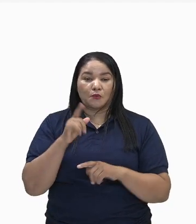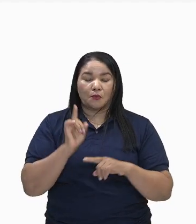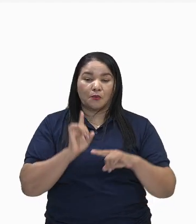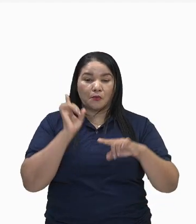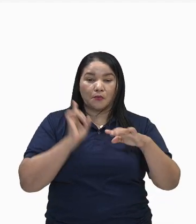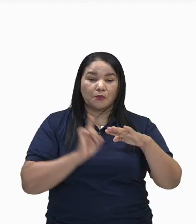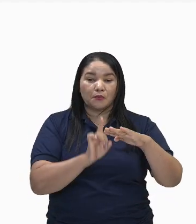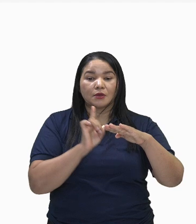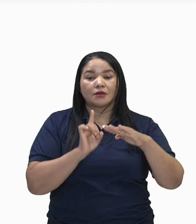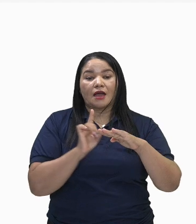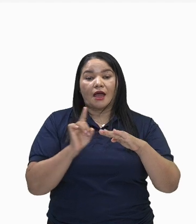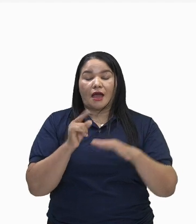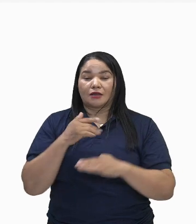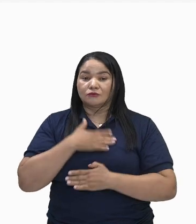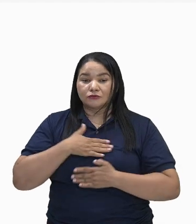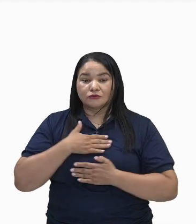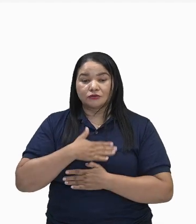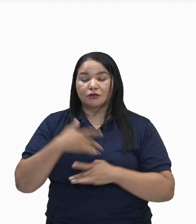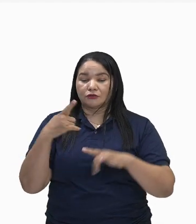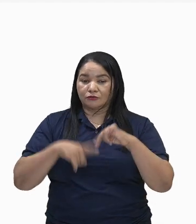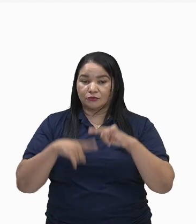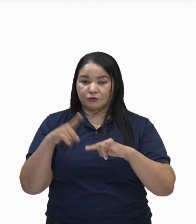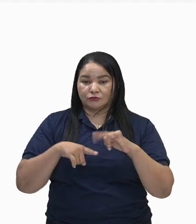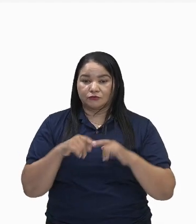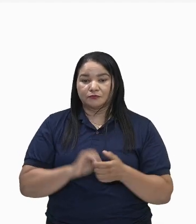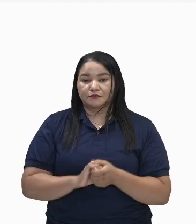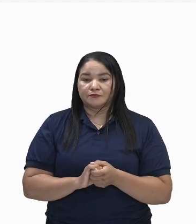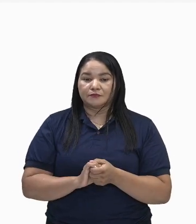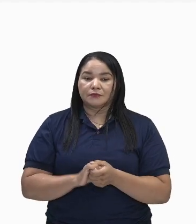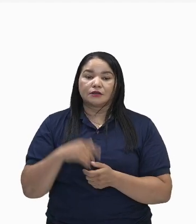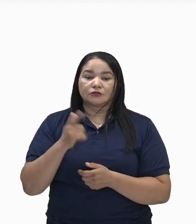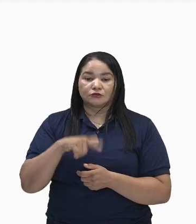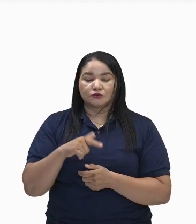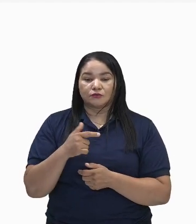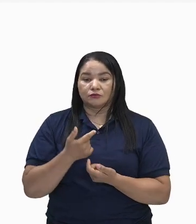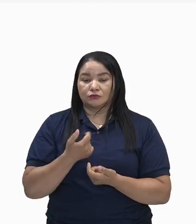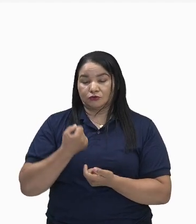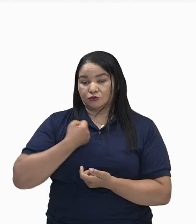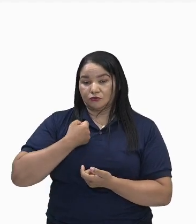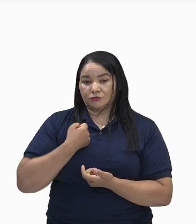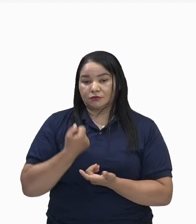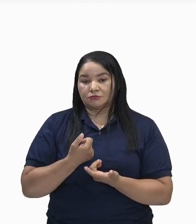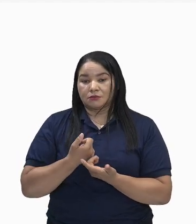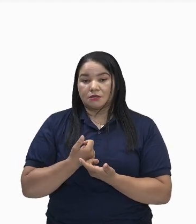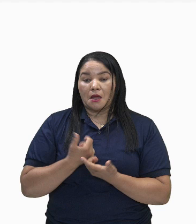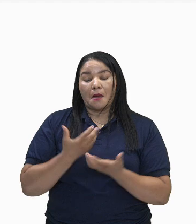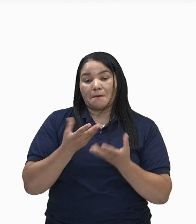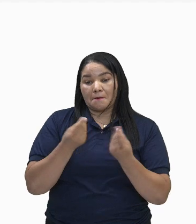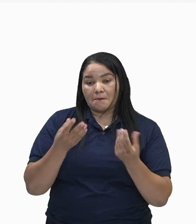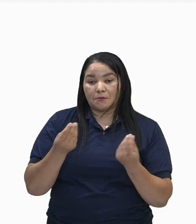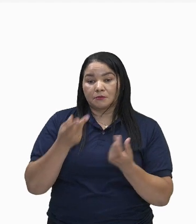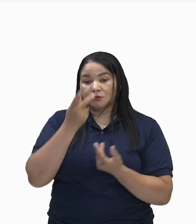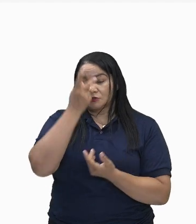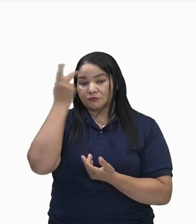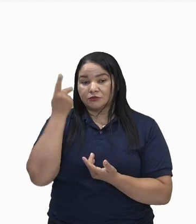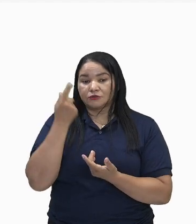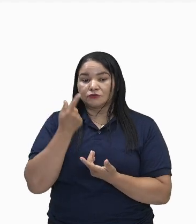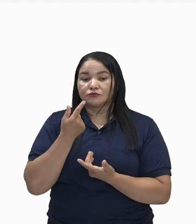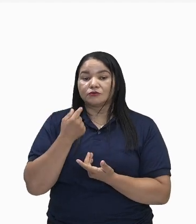com o produto. Olha aí, silepse de número. A maioria dos clientes